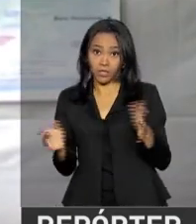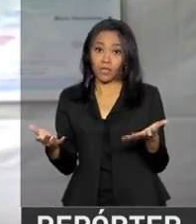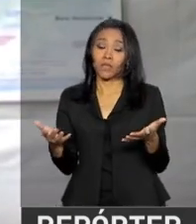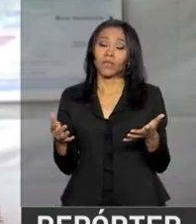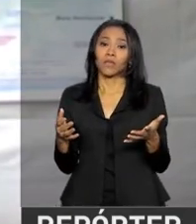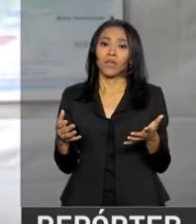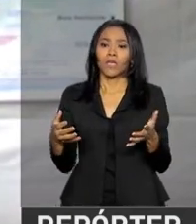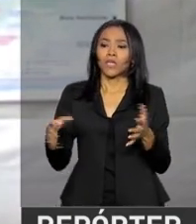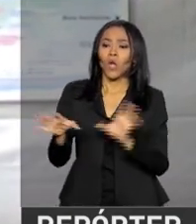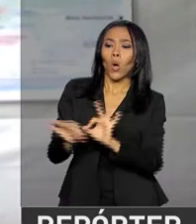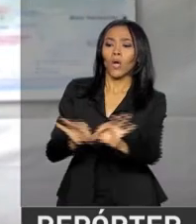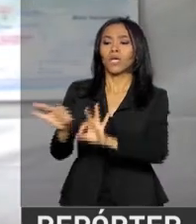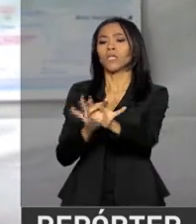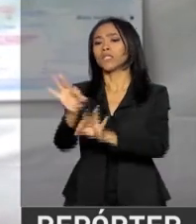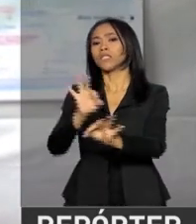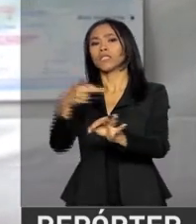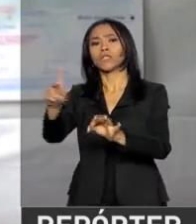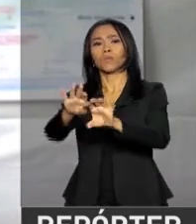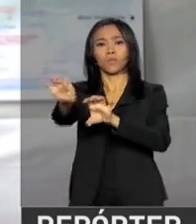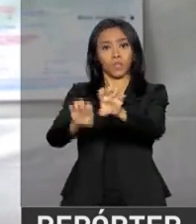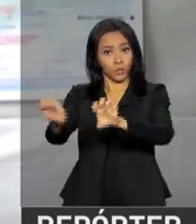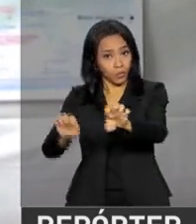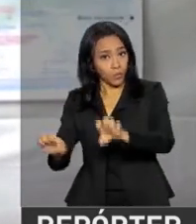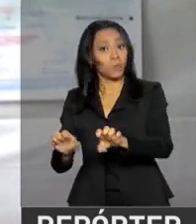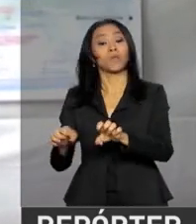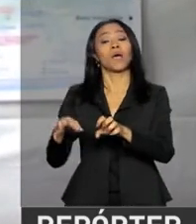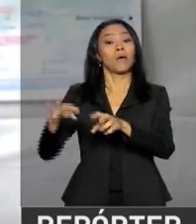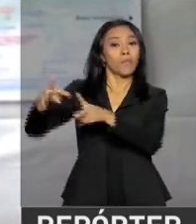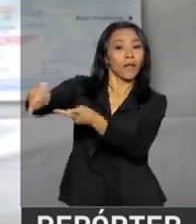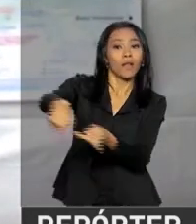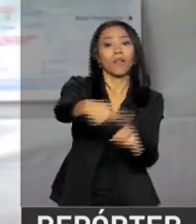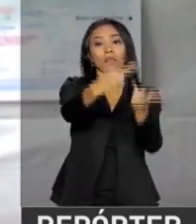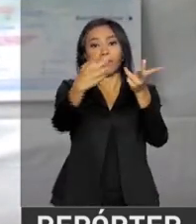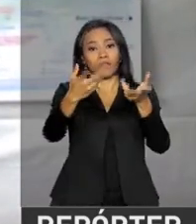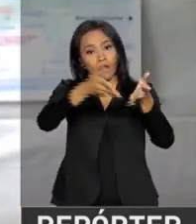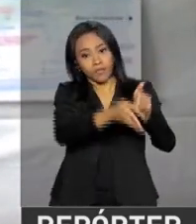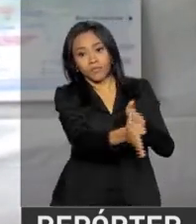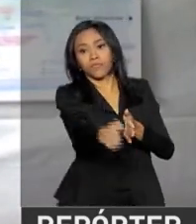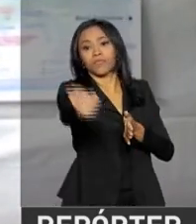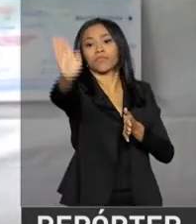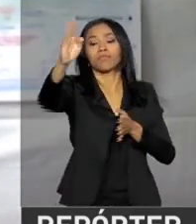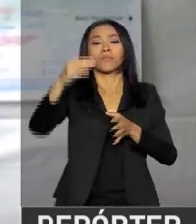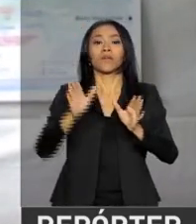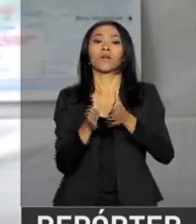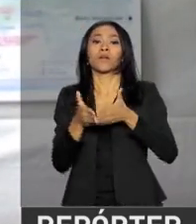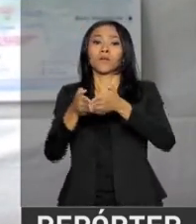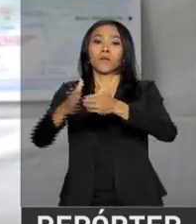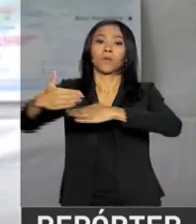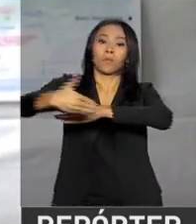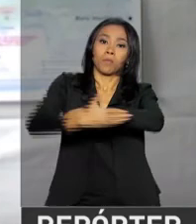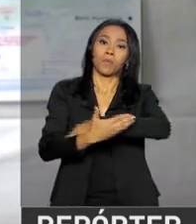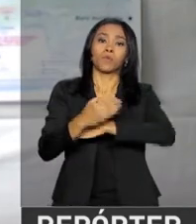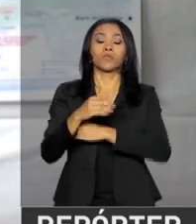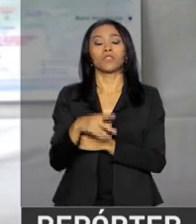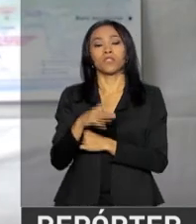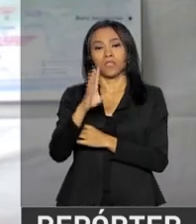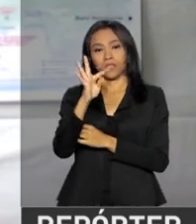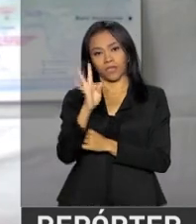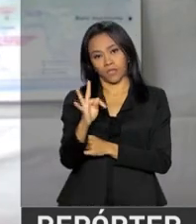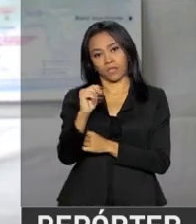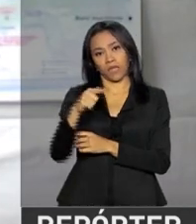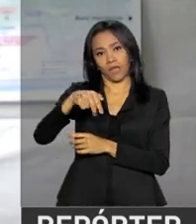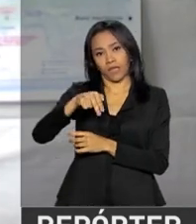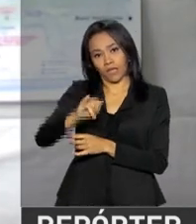montam a sua estrutura para carregar os trens e levar isso com destino ao porto de santos ou de itaqui é conforme à